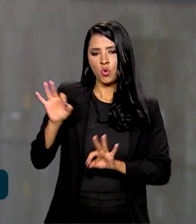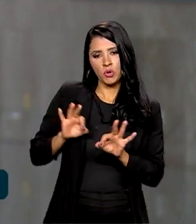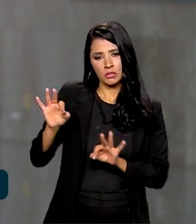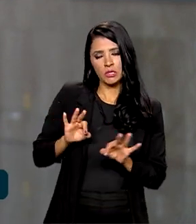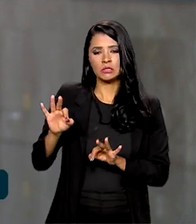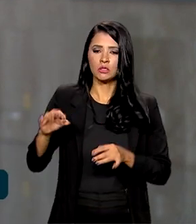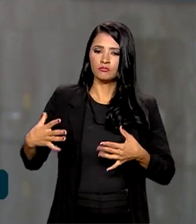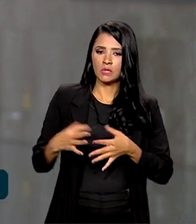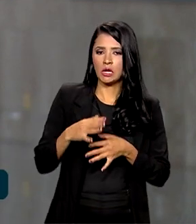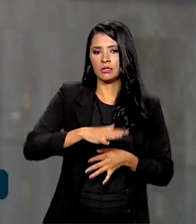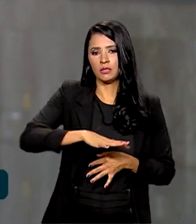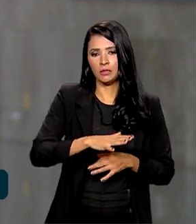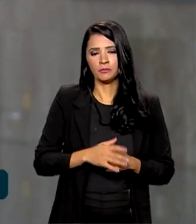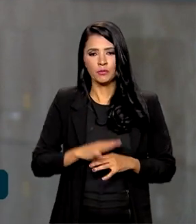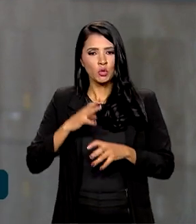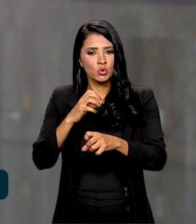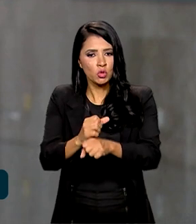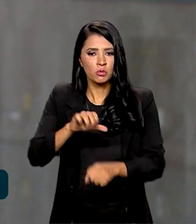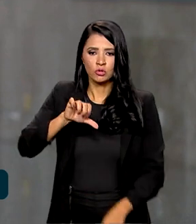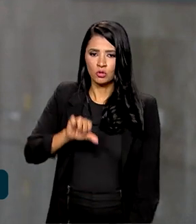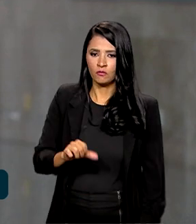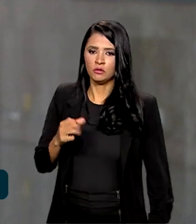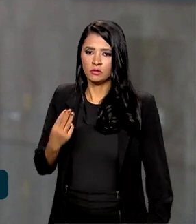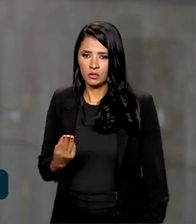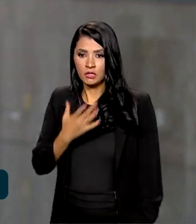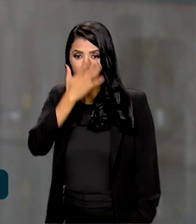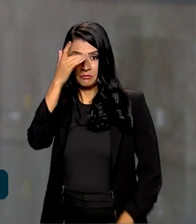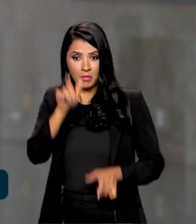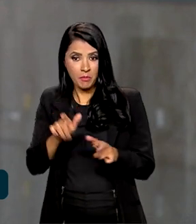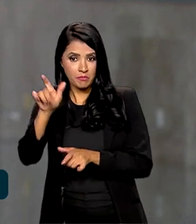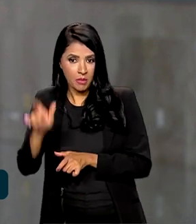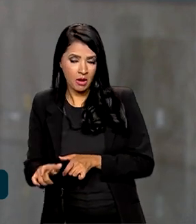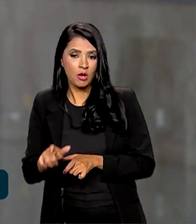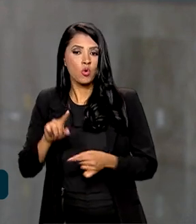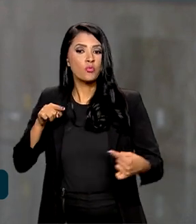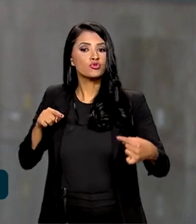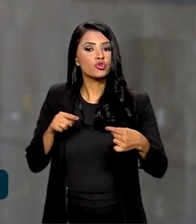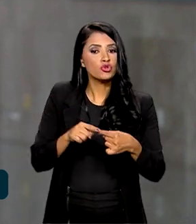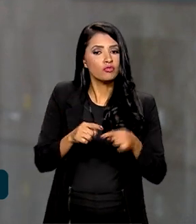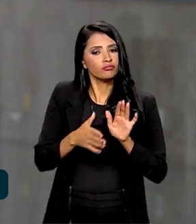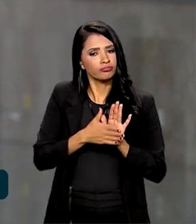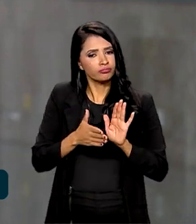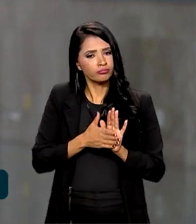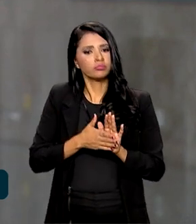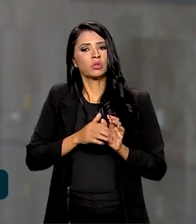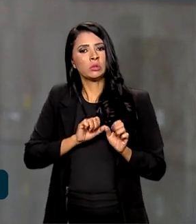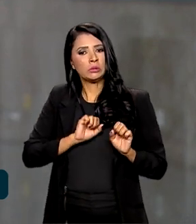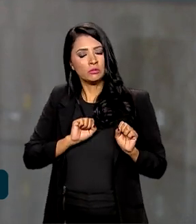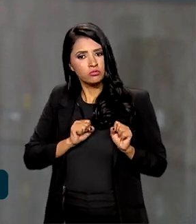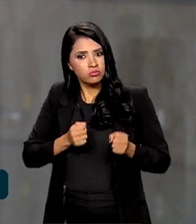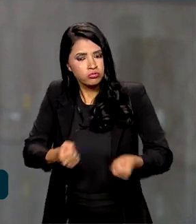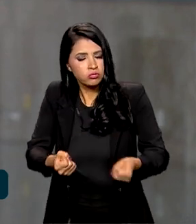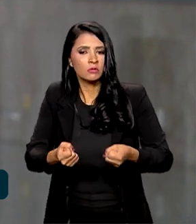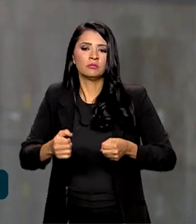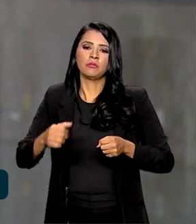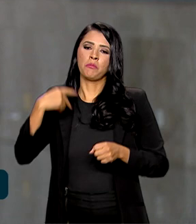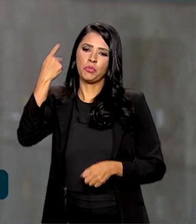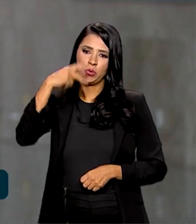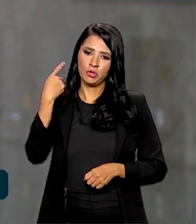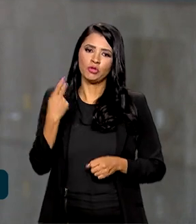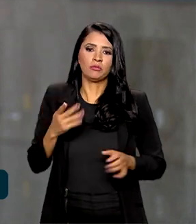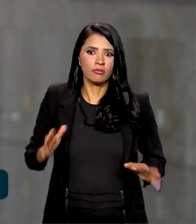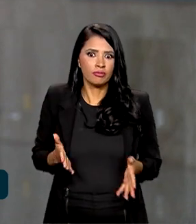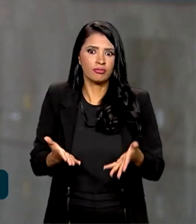ligadas ao setor. Um total de 93 integrantes, com a missão de propor ações e políticas públicas para alavancar o